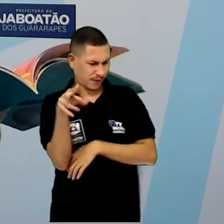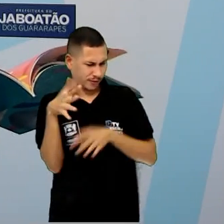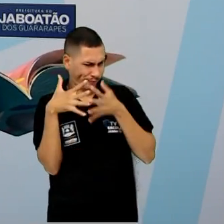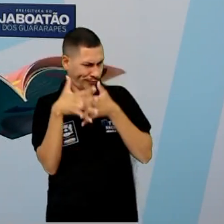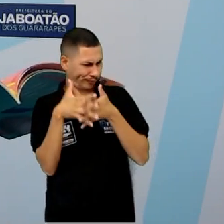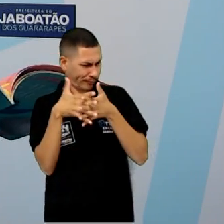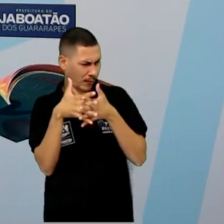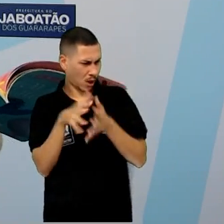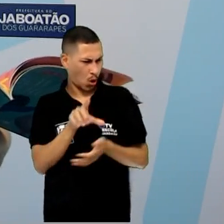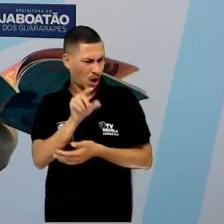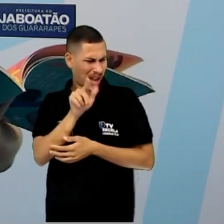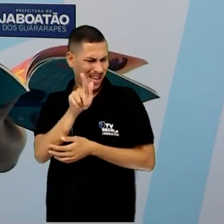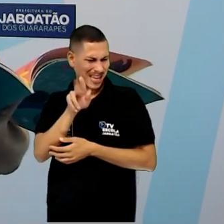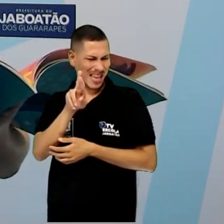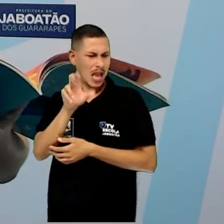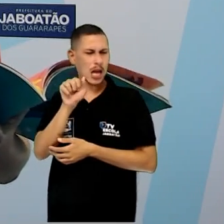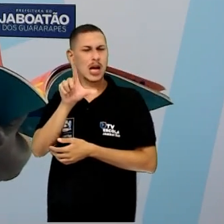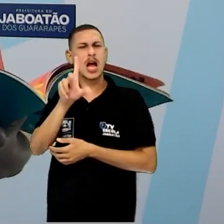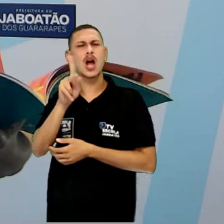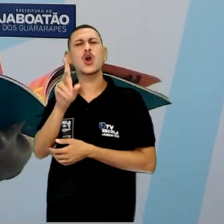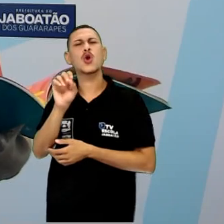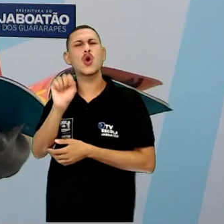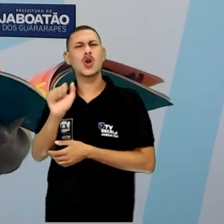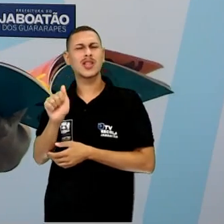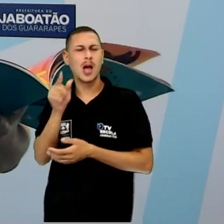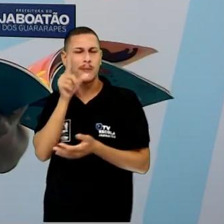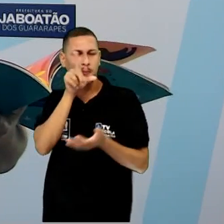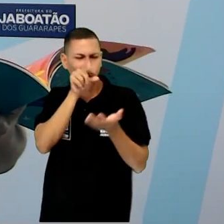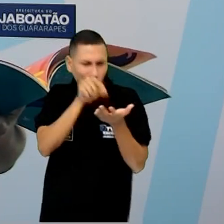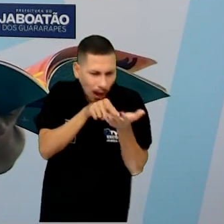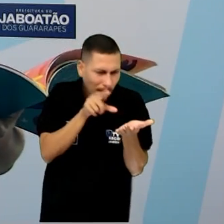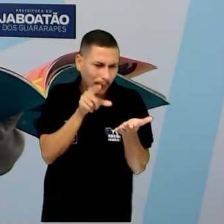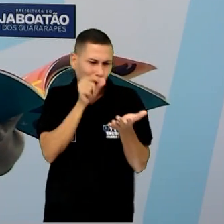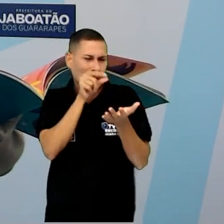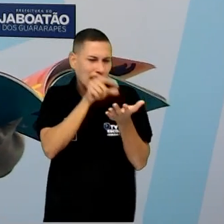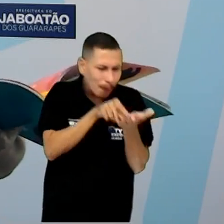estranho. Gralhosa não ligava, molhava o bico,